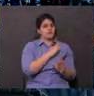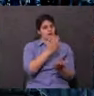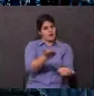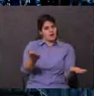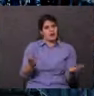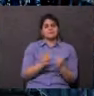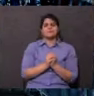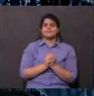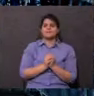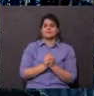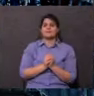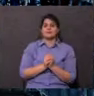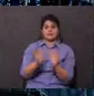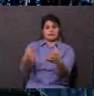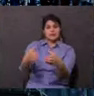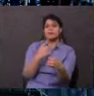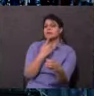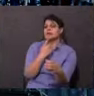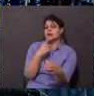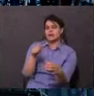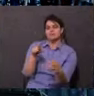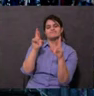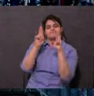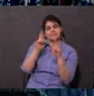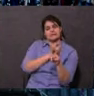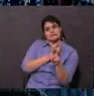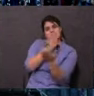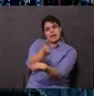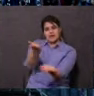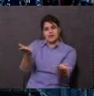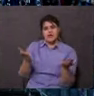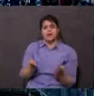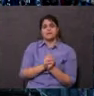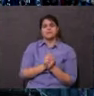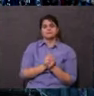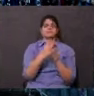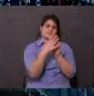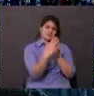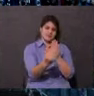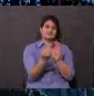To our beloved English-speaking pilgrims, the Lord be with you.